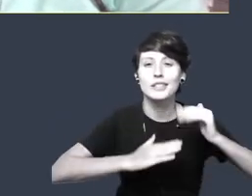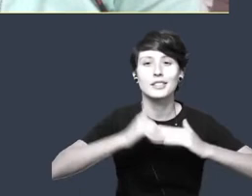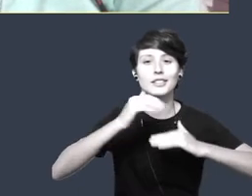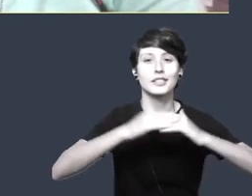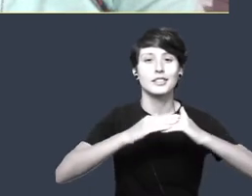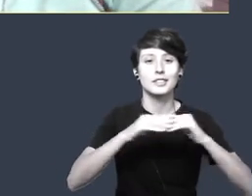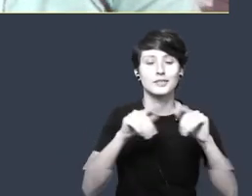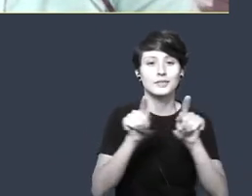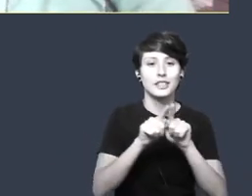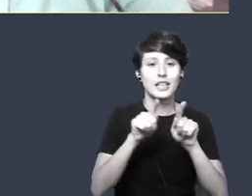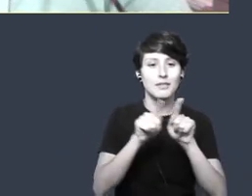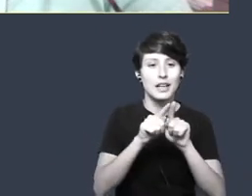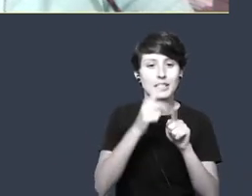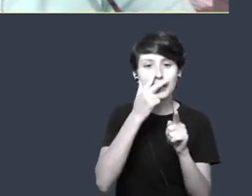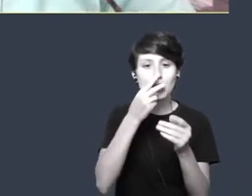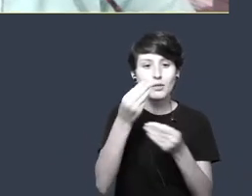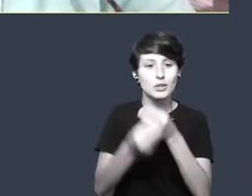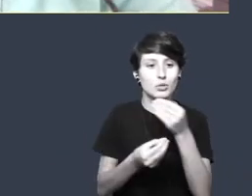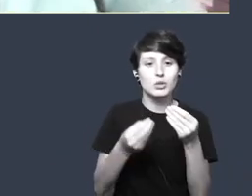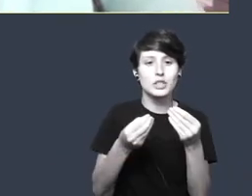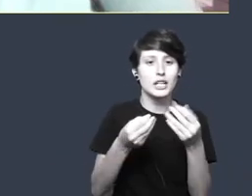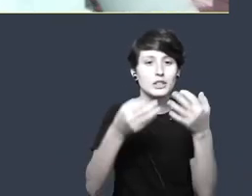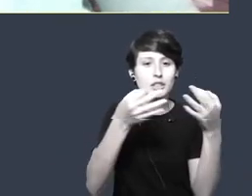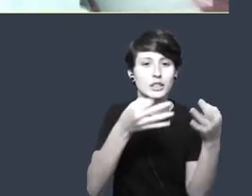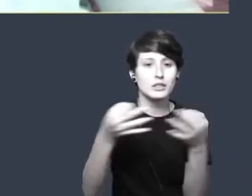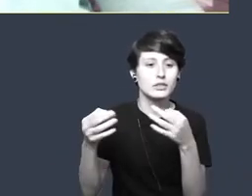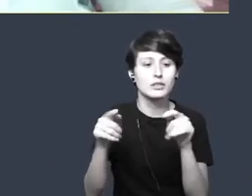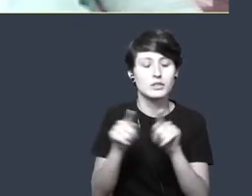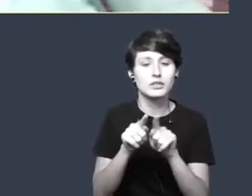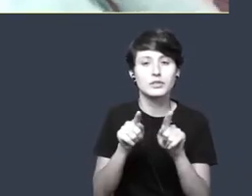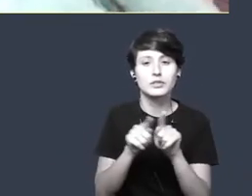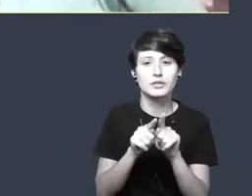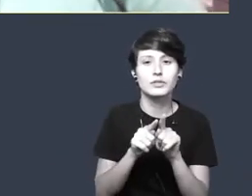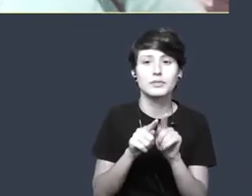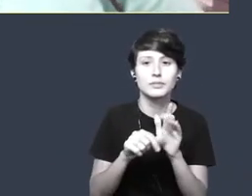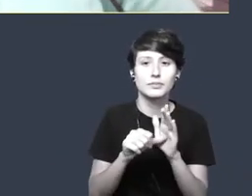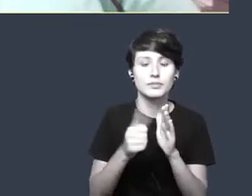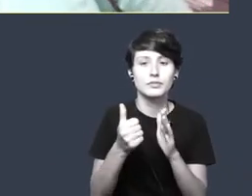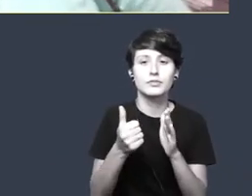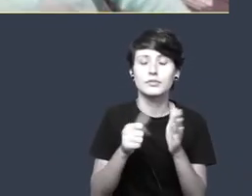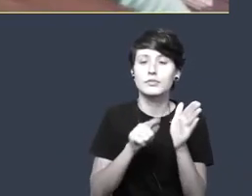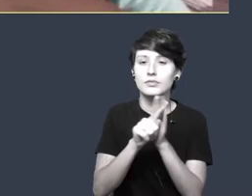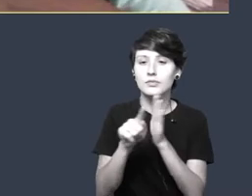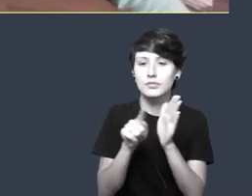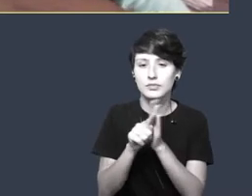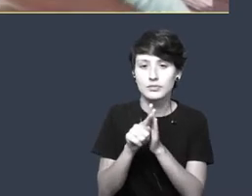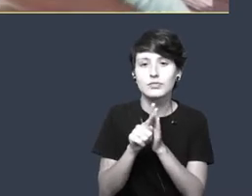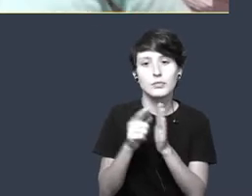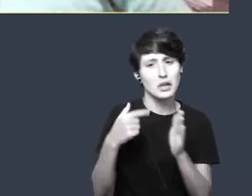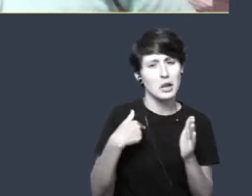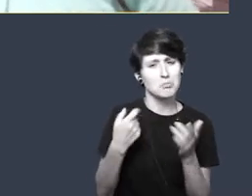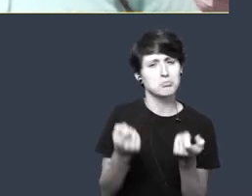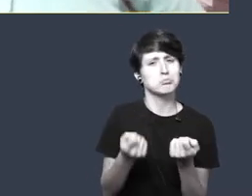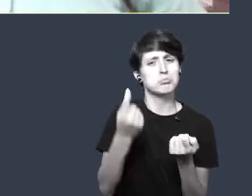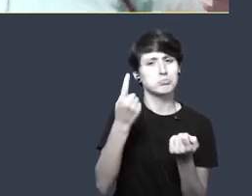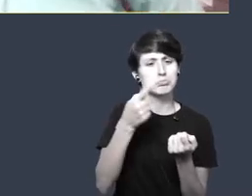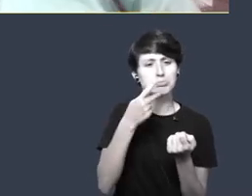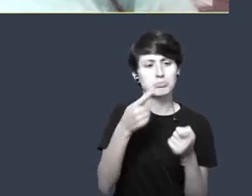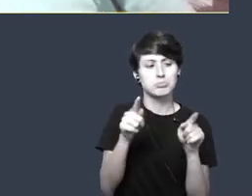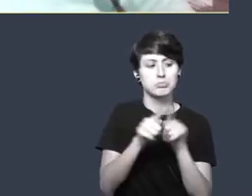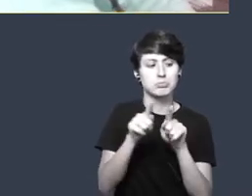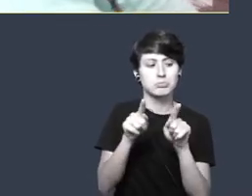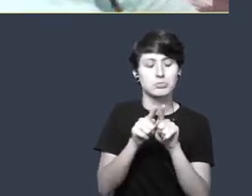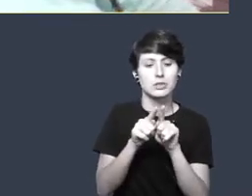estão aí mandando as perguntas pelo chat do YouTube. E a primeira pergunta, eu sou suspeita, eu já sou fã da Gabi tem um